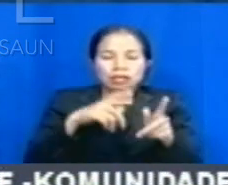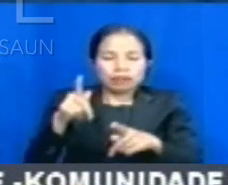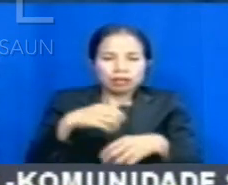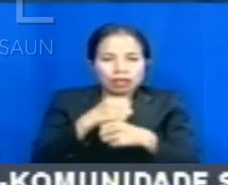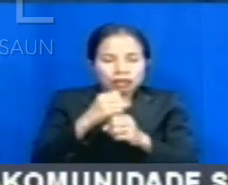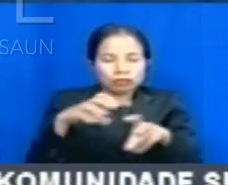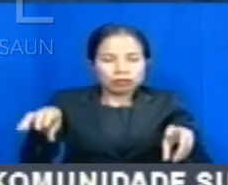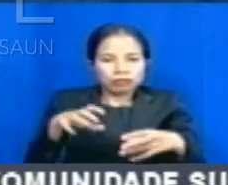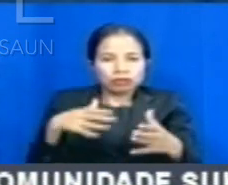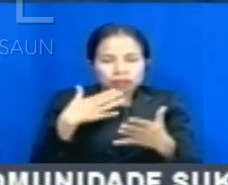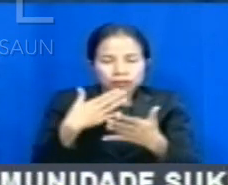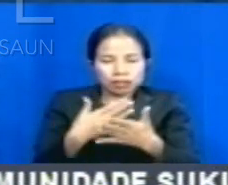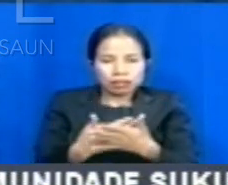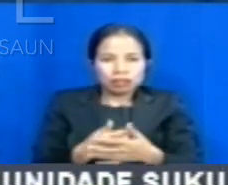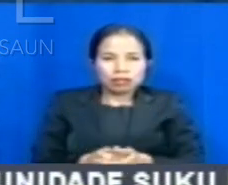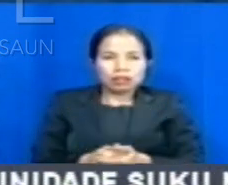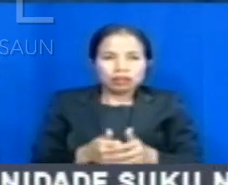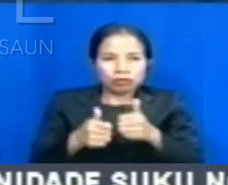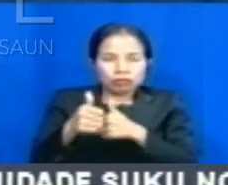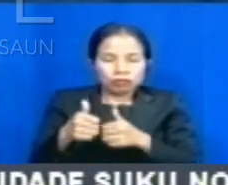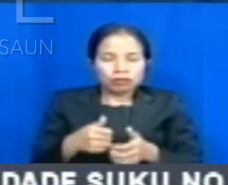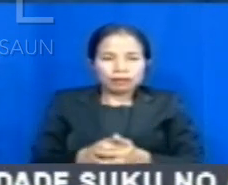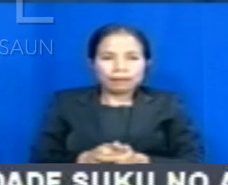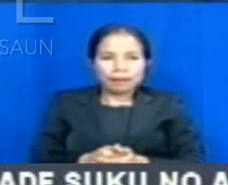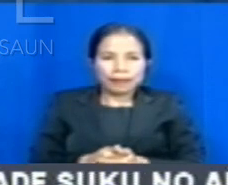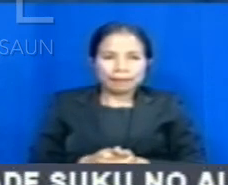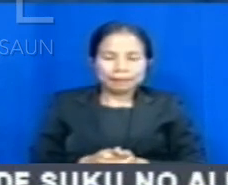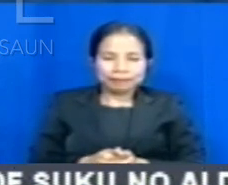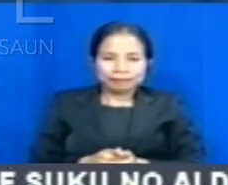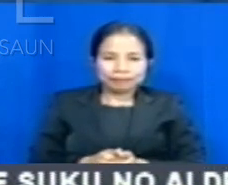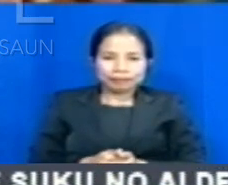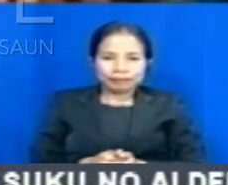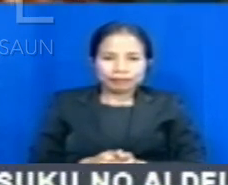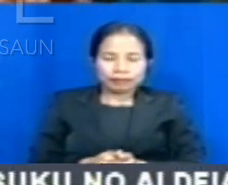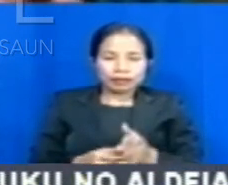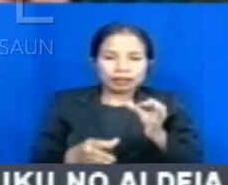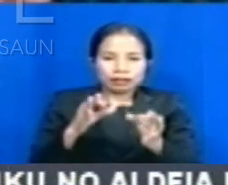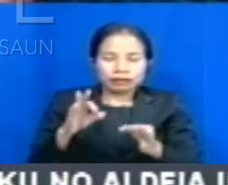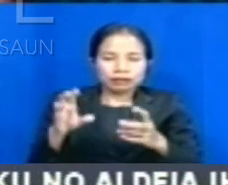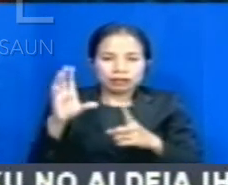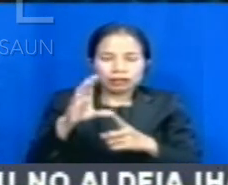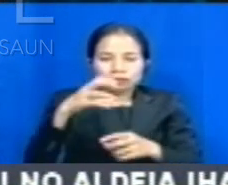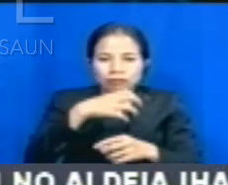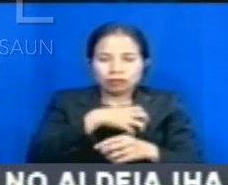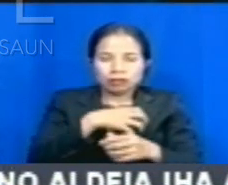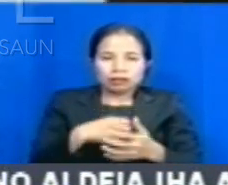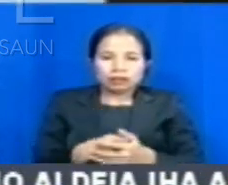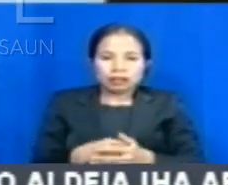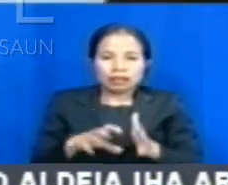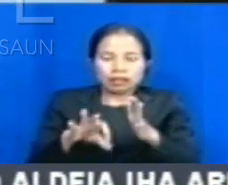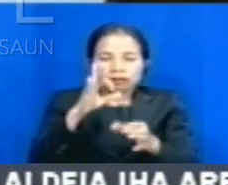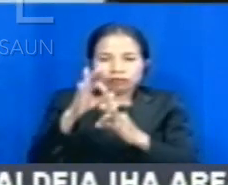serviço tem que ser execução de serviço, execução de tarefas. Enquanto comandante Jorge Monteiro